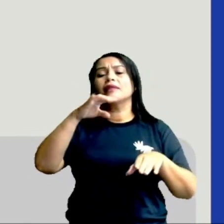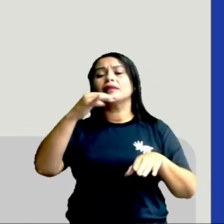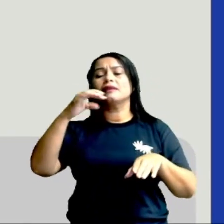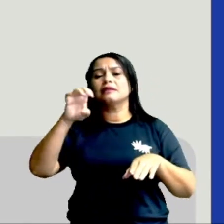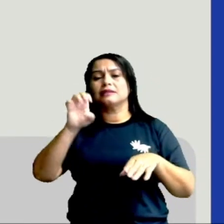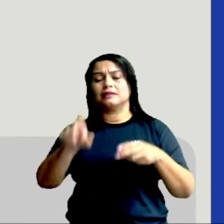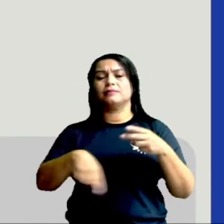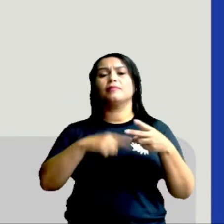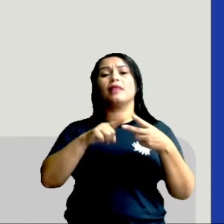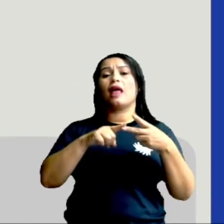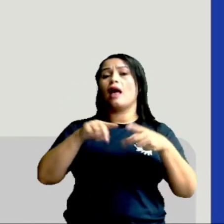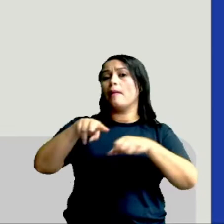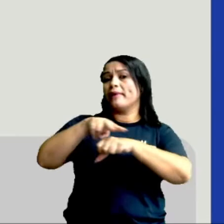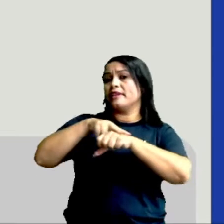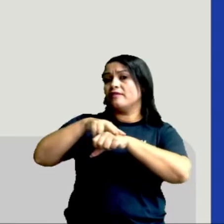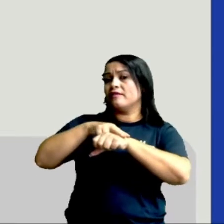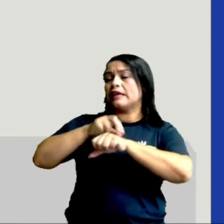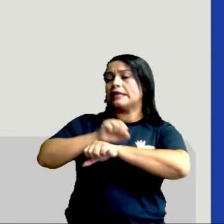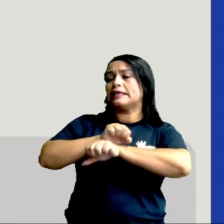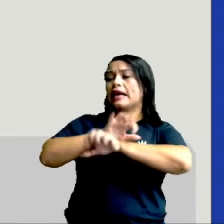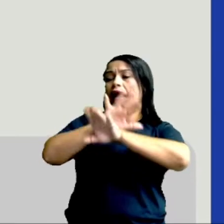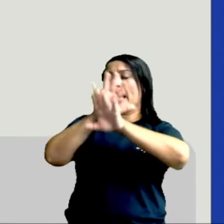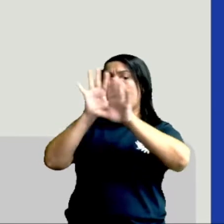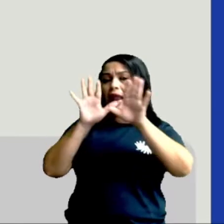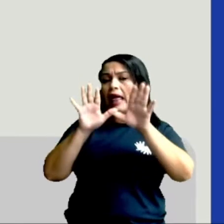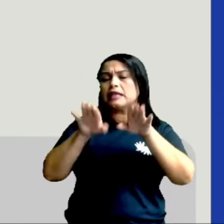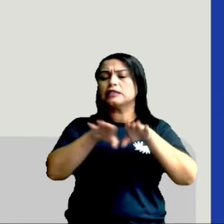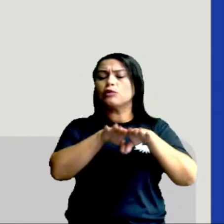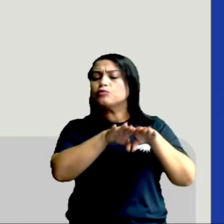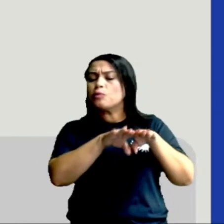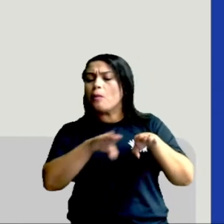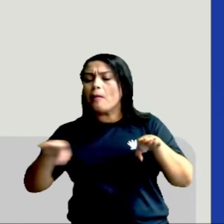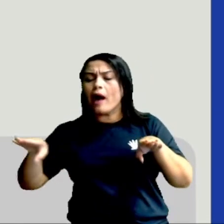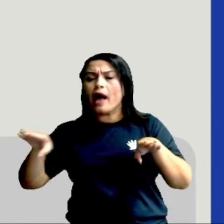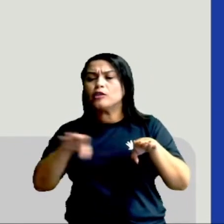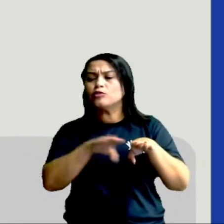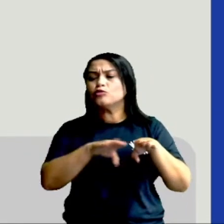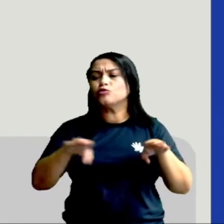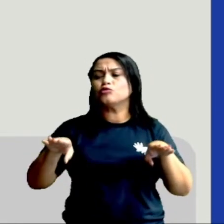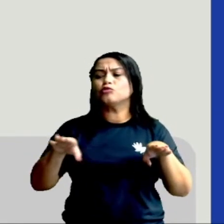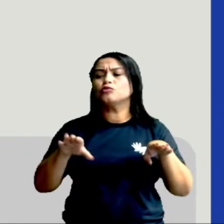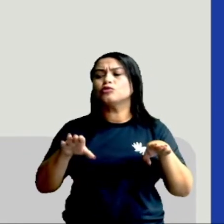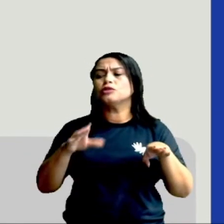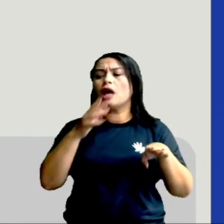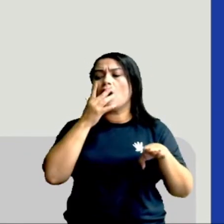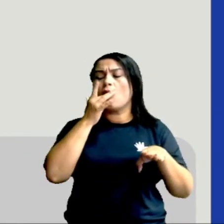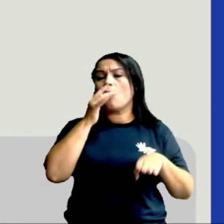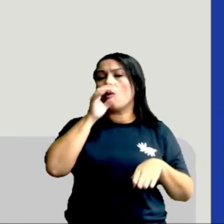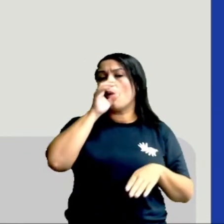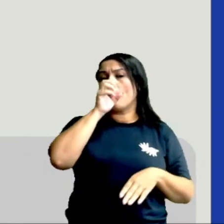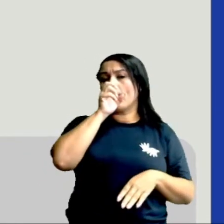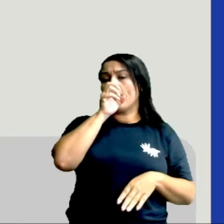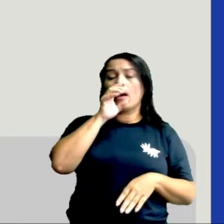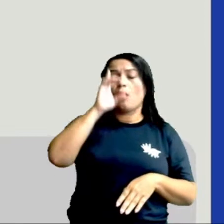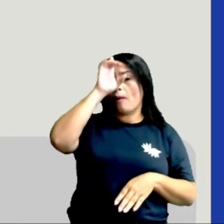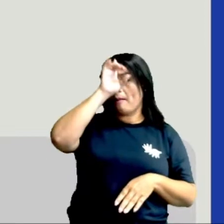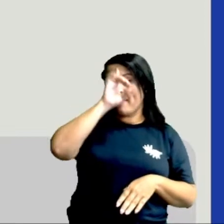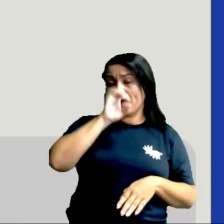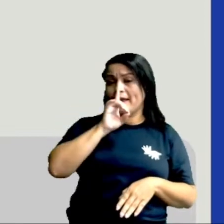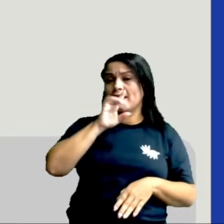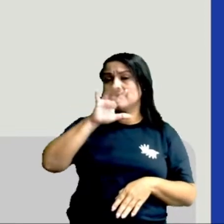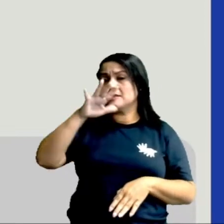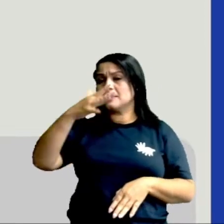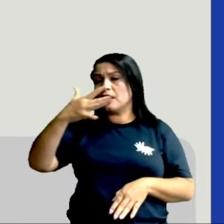parte verde clara são os planaltos baixos, a parte amarela são os planaltos